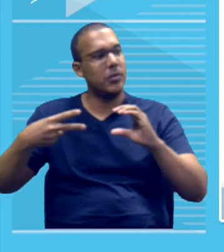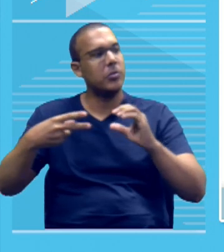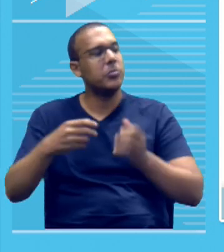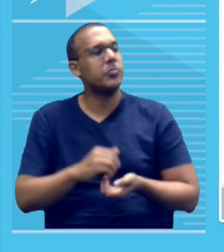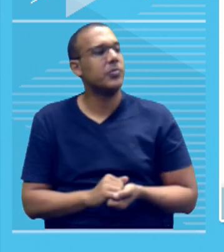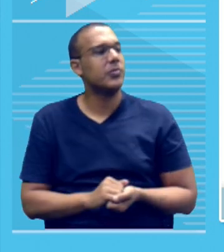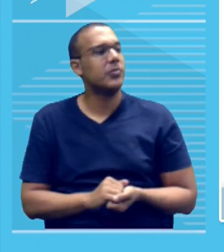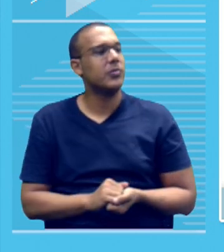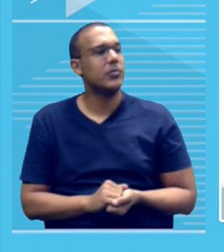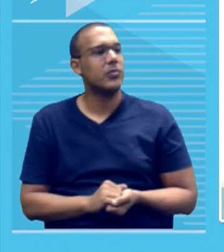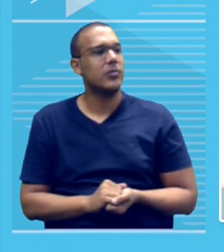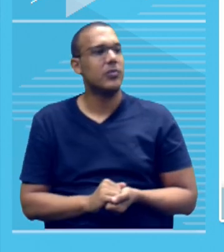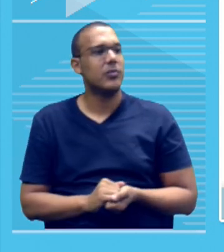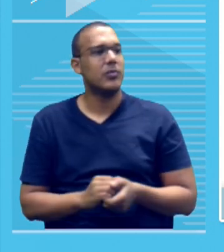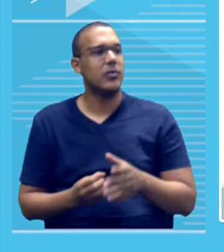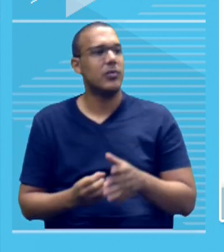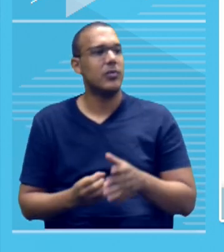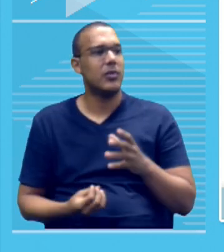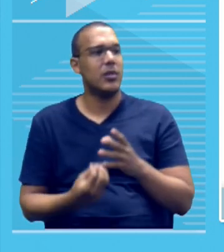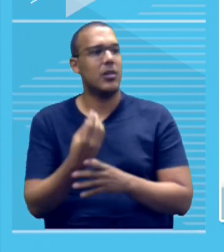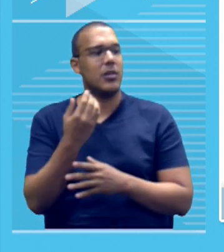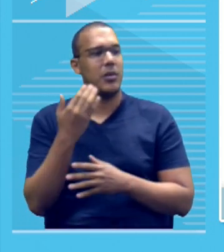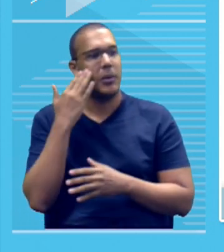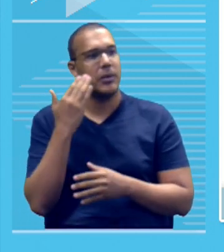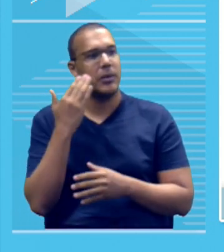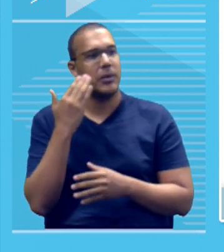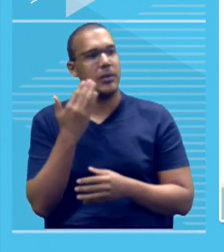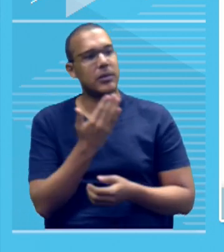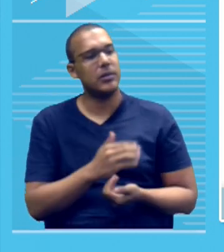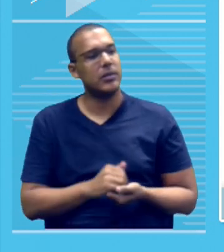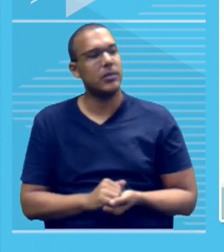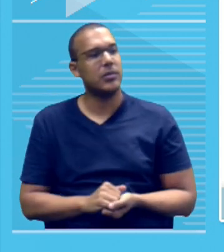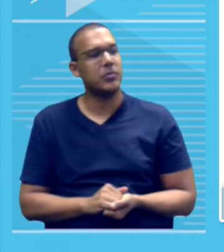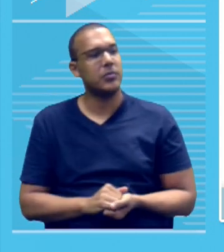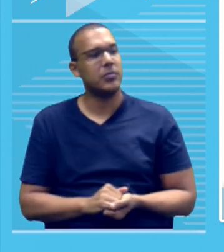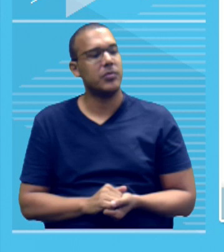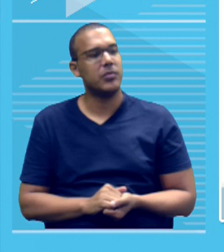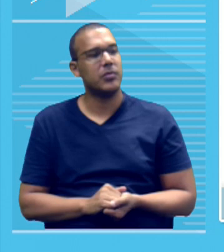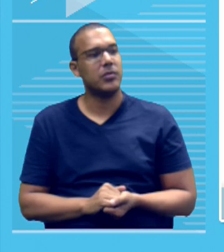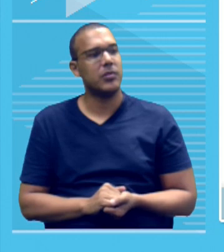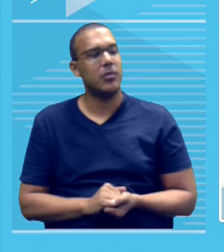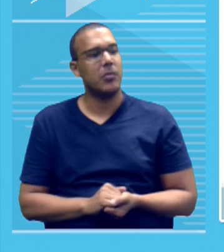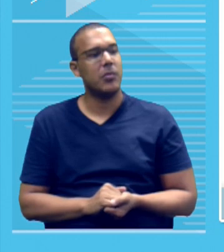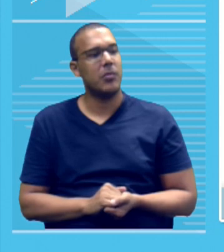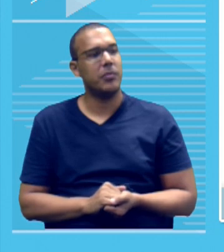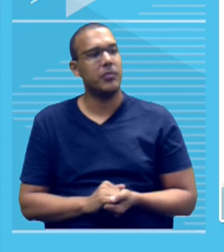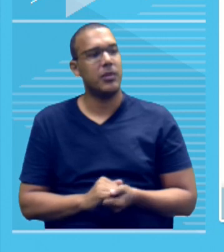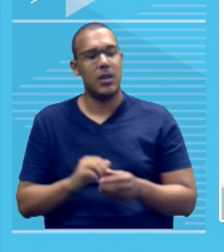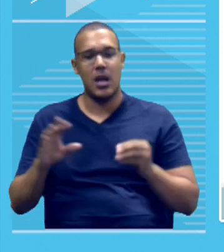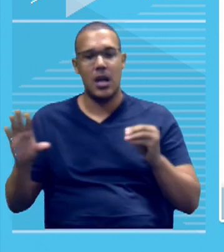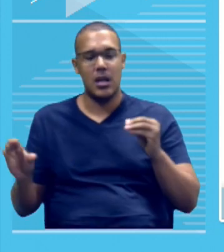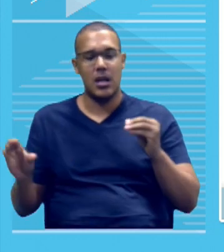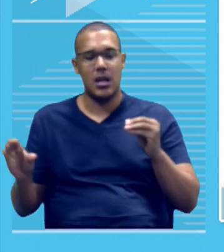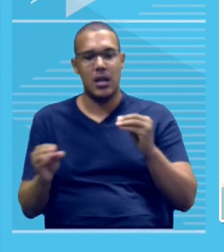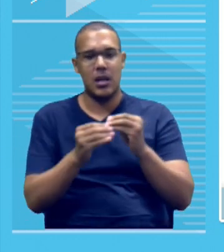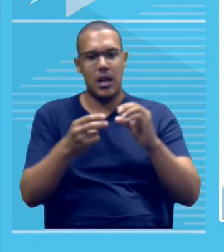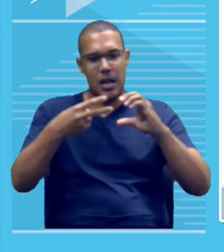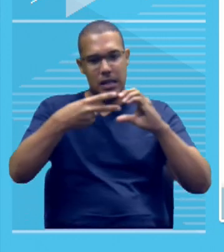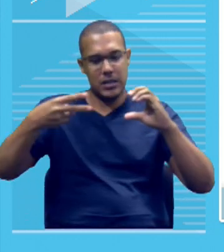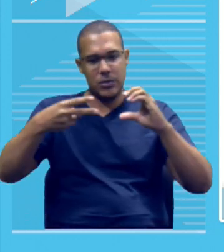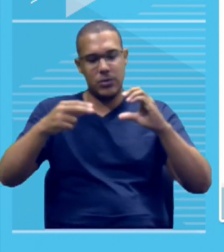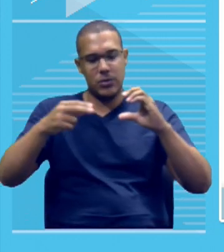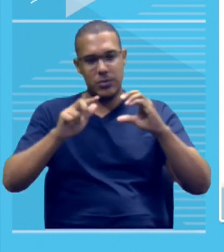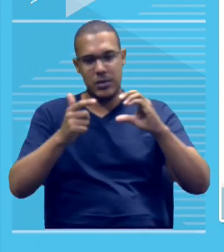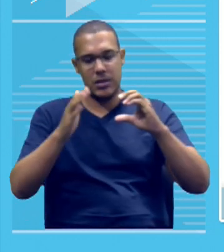bom? E aí formou um composto, que é o 2-cloropropano. Veja que, como adicionou, pessoal, a dupla desapareceu,